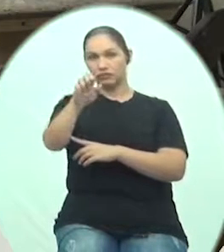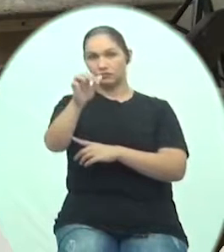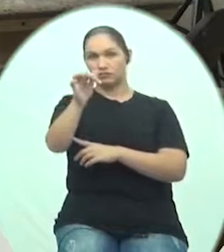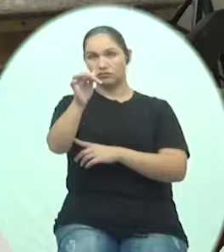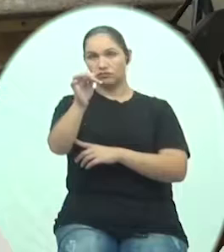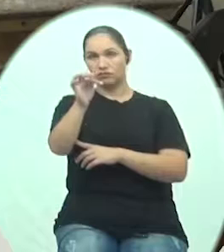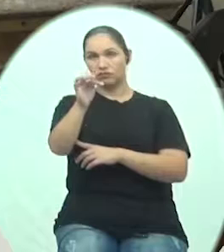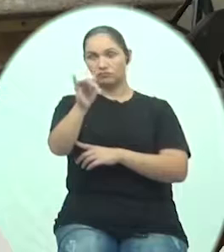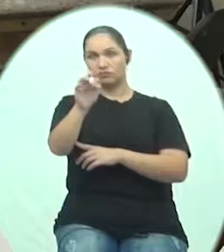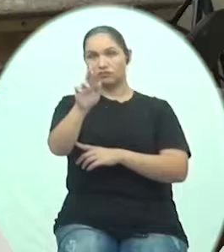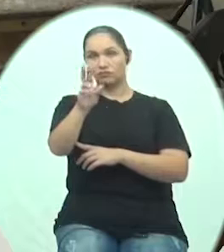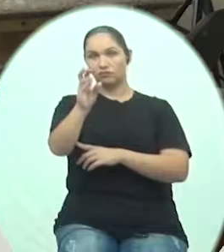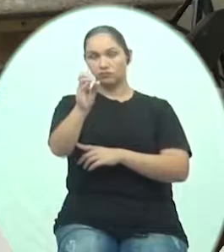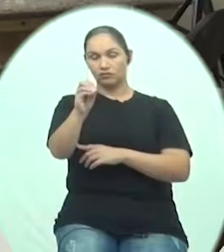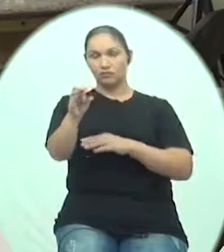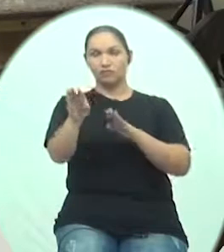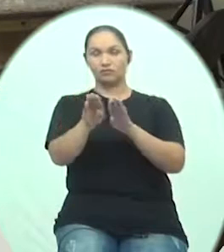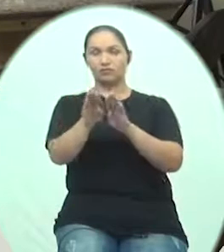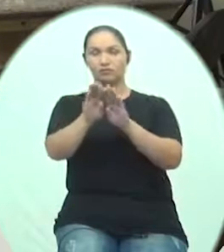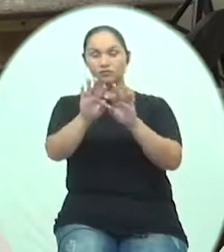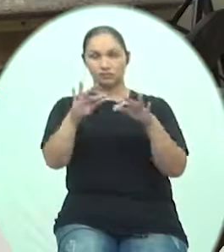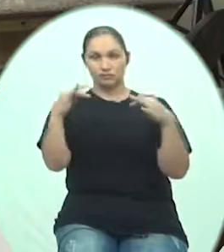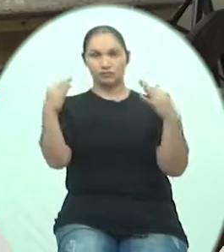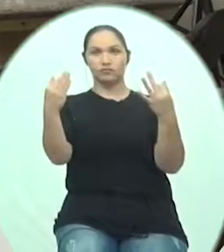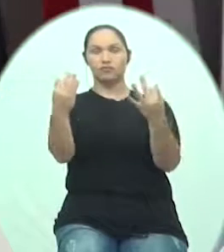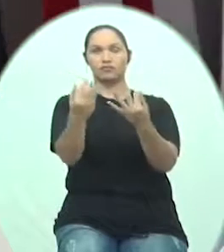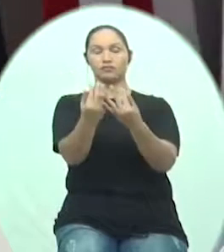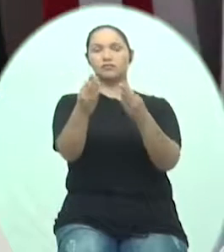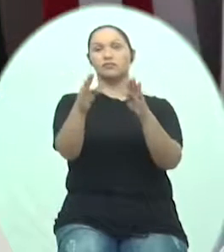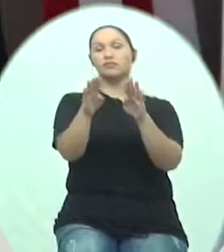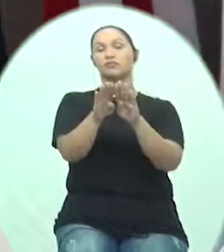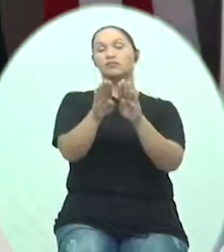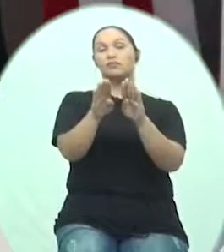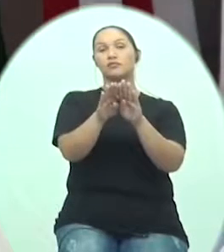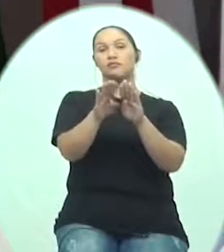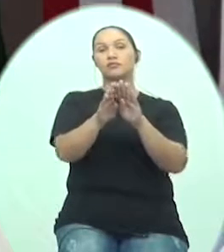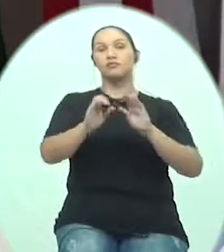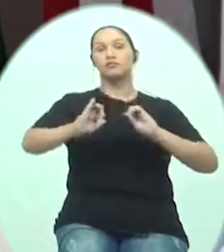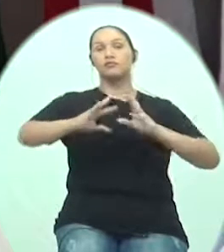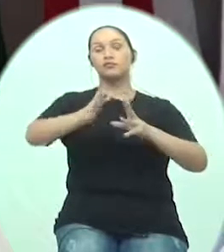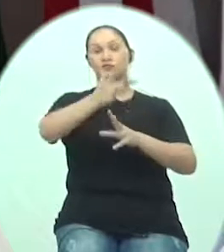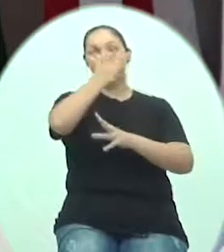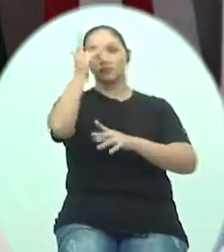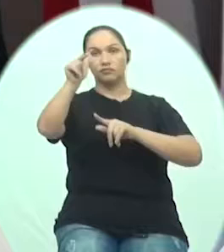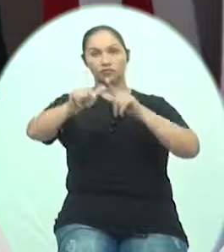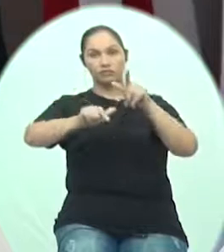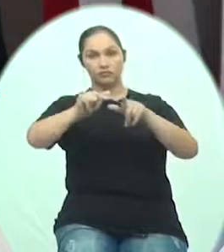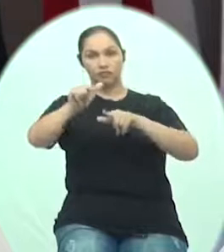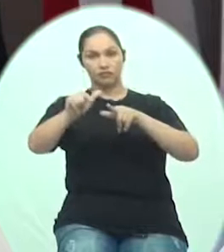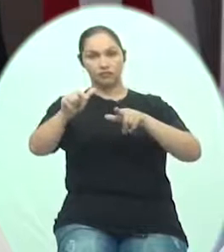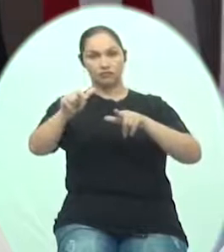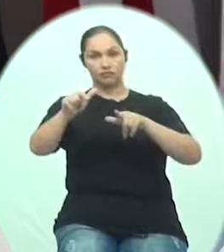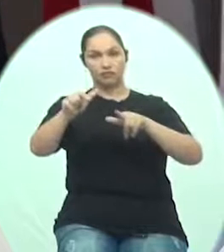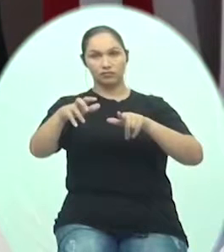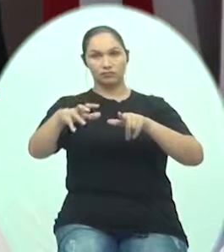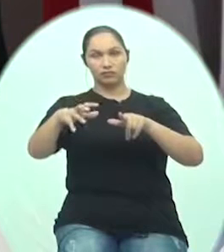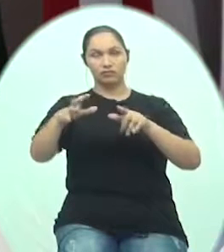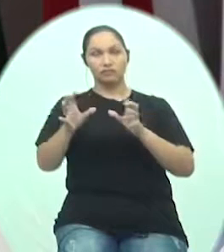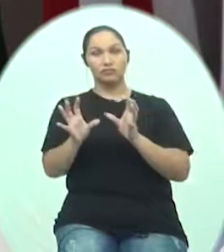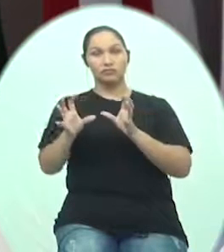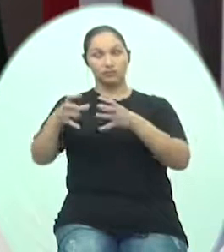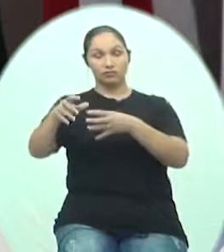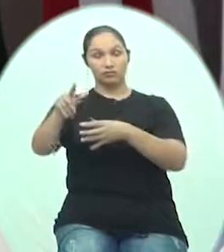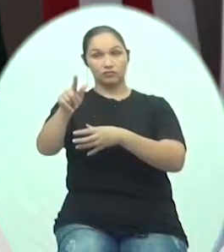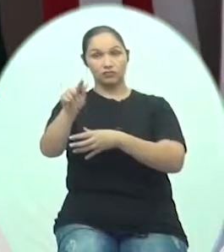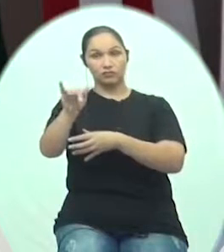Zefiro toda a família e todos os colaboradores do da rede gce cumprimentar o o Bispo Dom Jacinto Padre